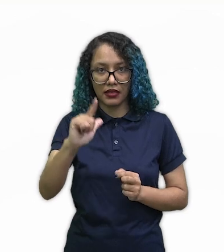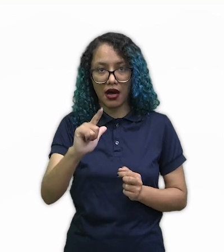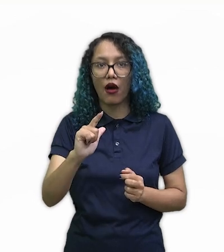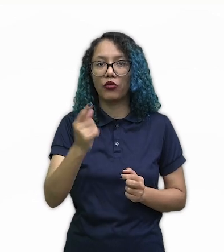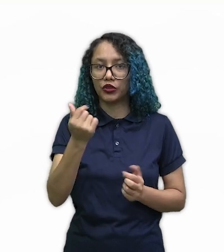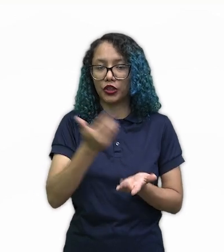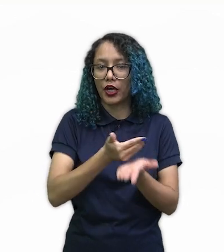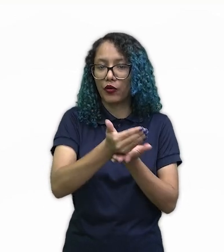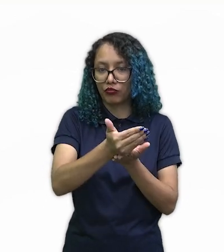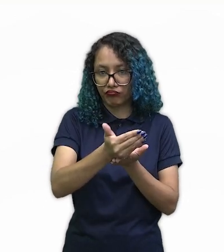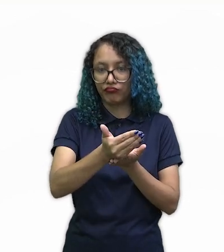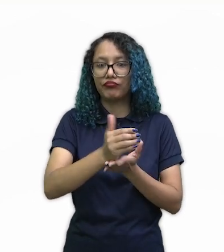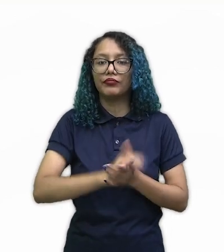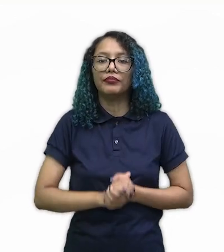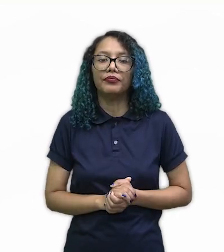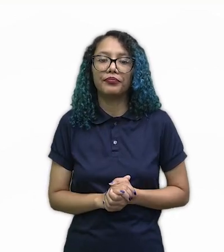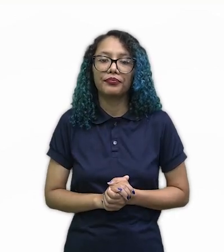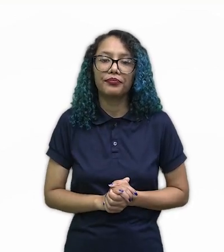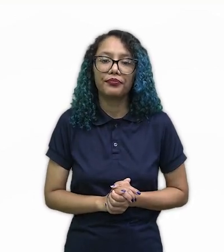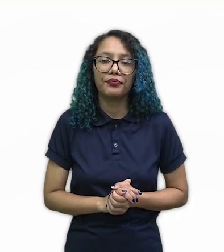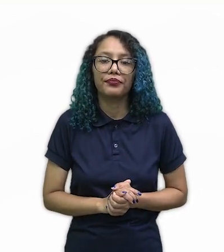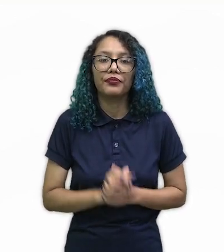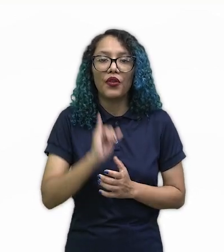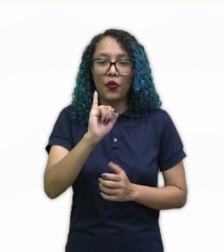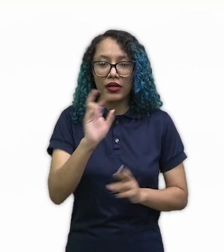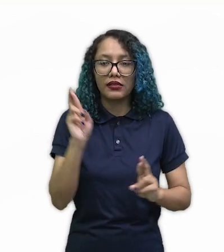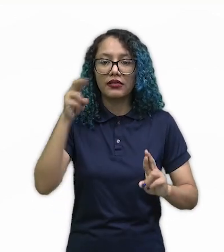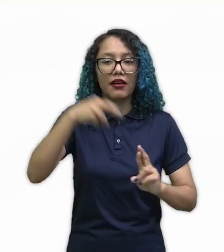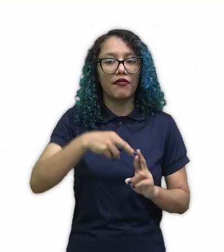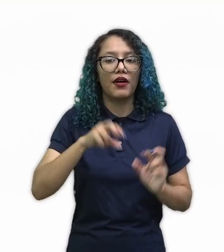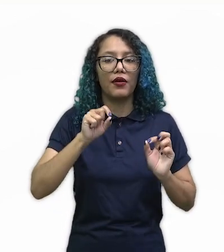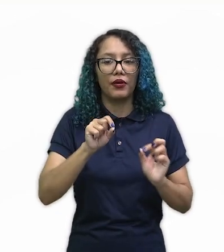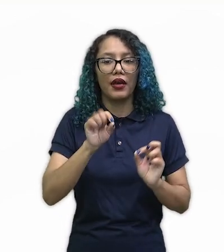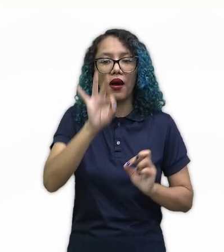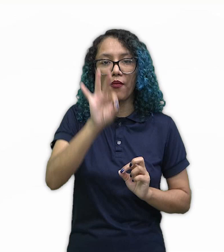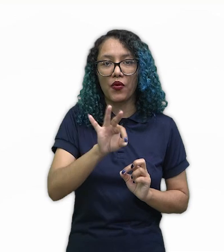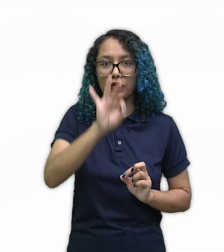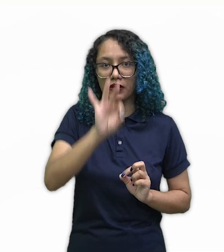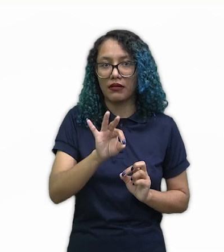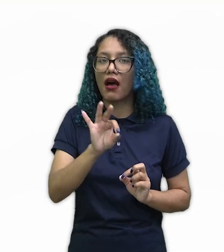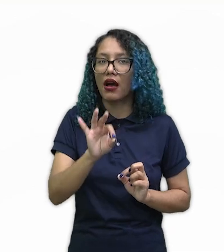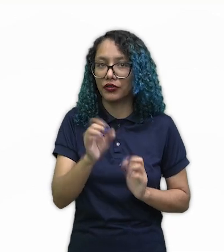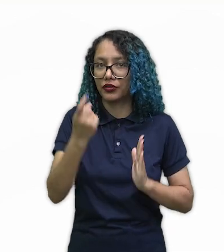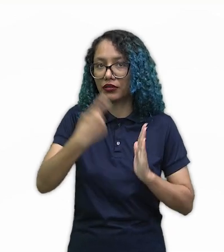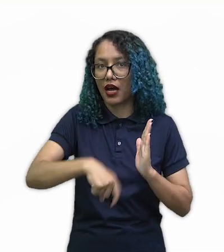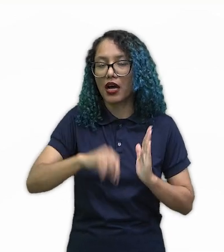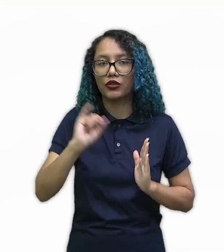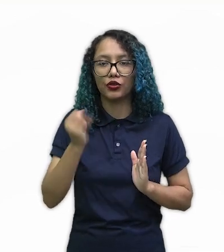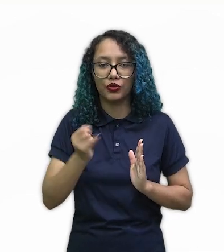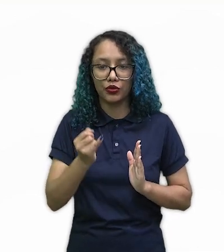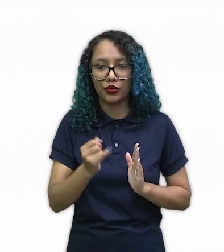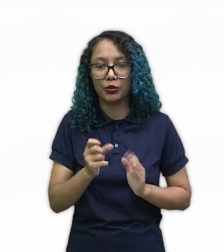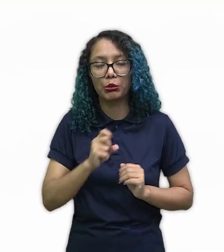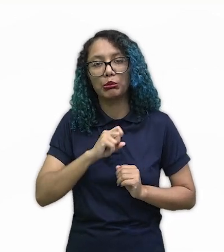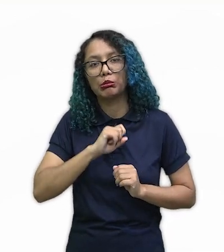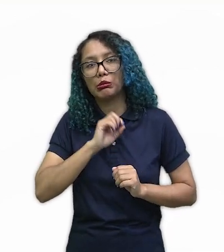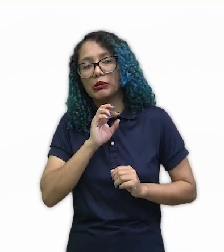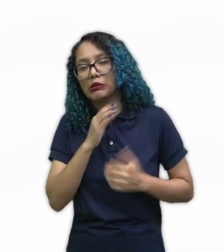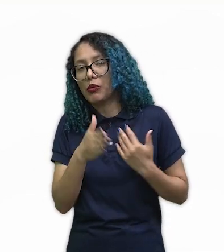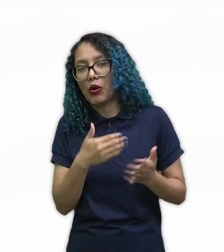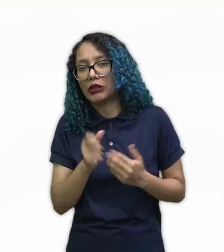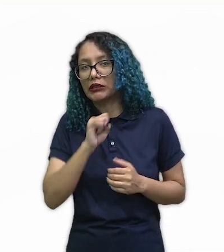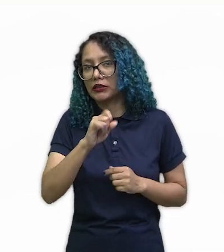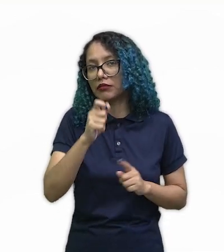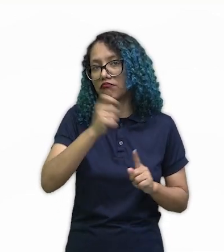operação. O I é sempre em relação à taxa de juros, independente se ela está ao mês,